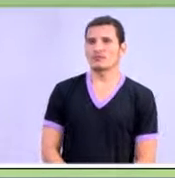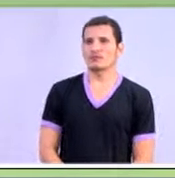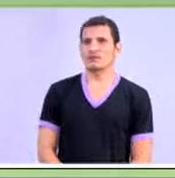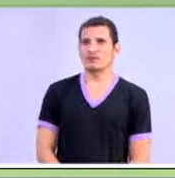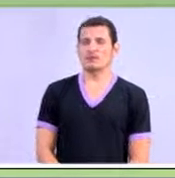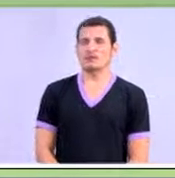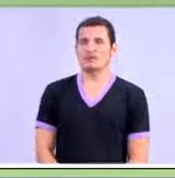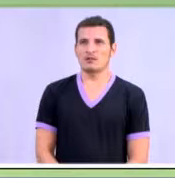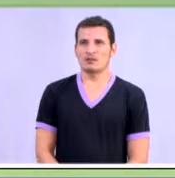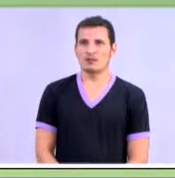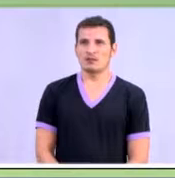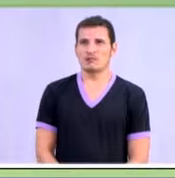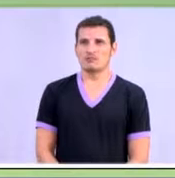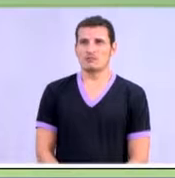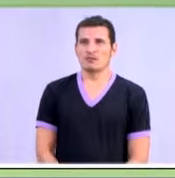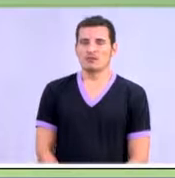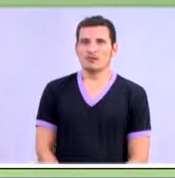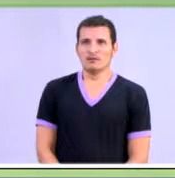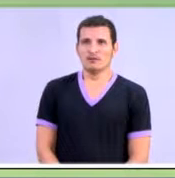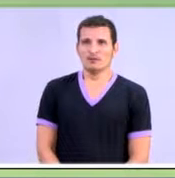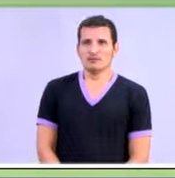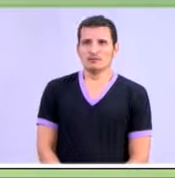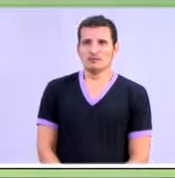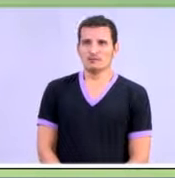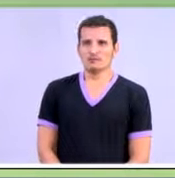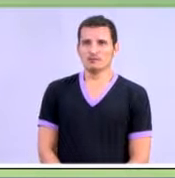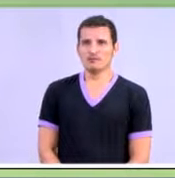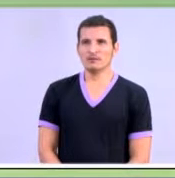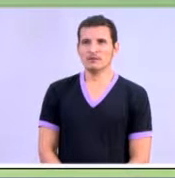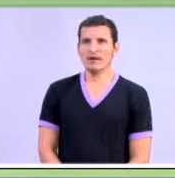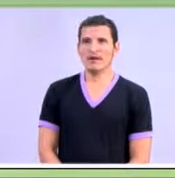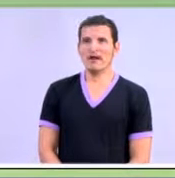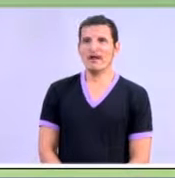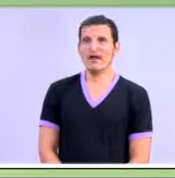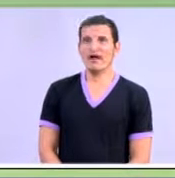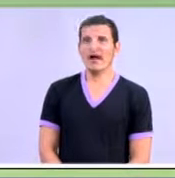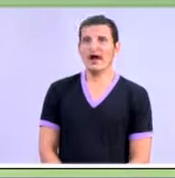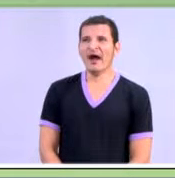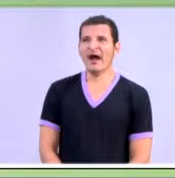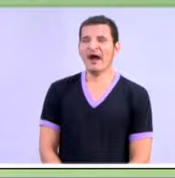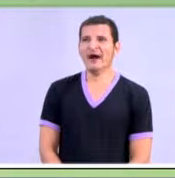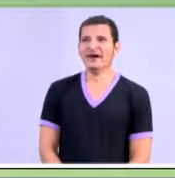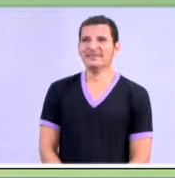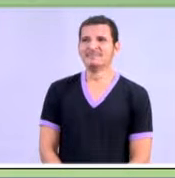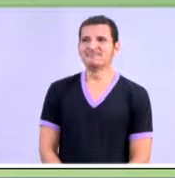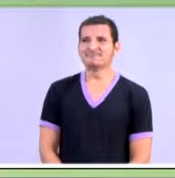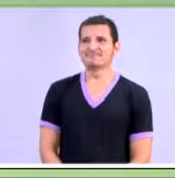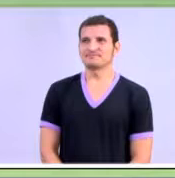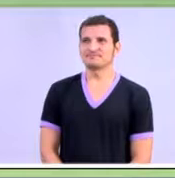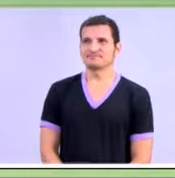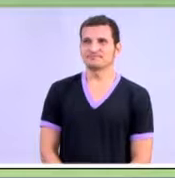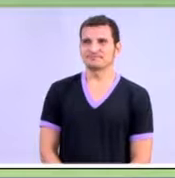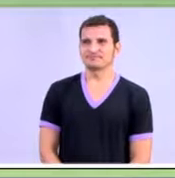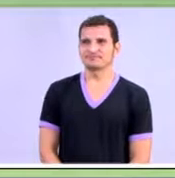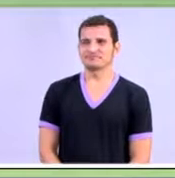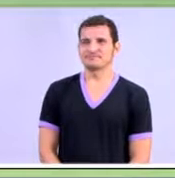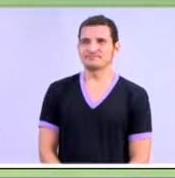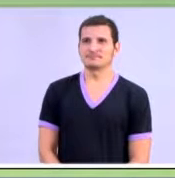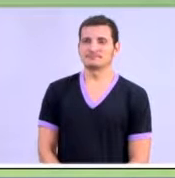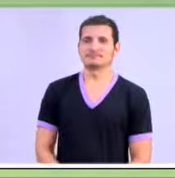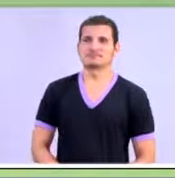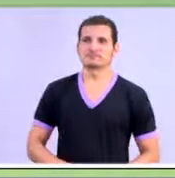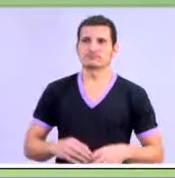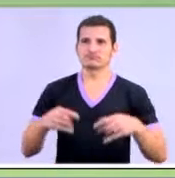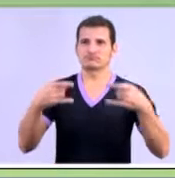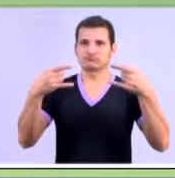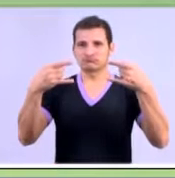posso colocar ou não parâmetros. Perceba que está entre colchetes. Quando a gente coloca entre colchetes na informática, a gente fala que